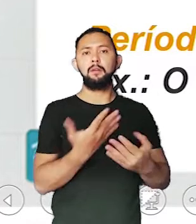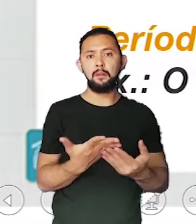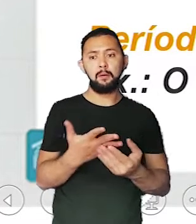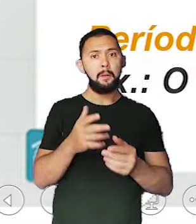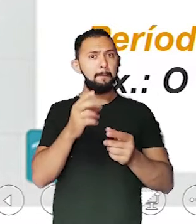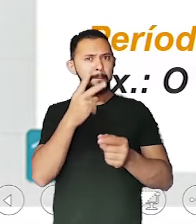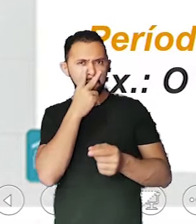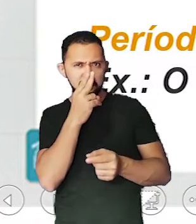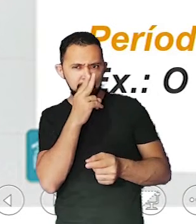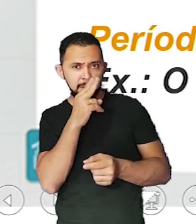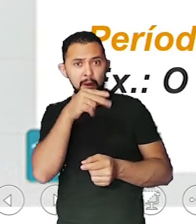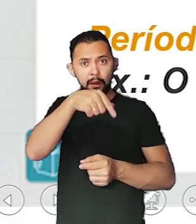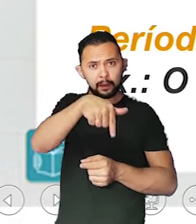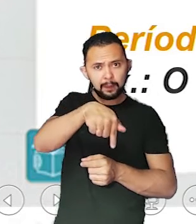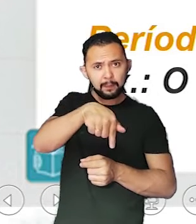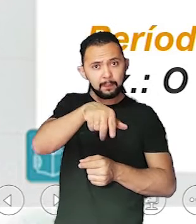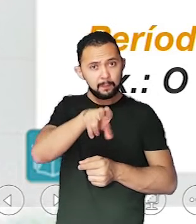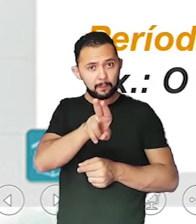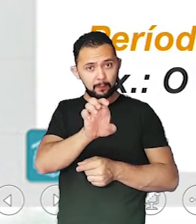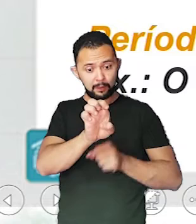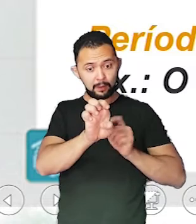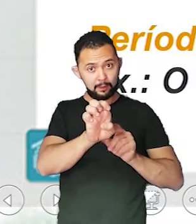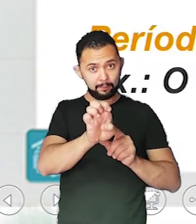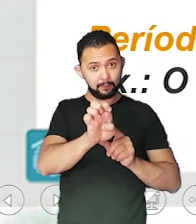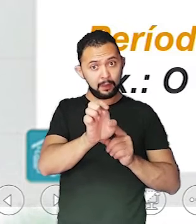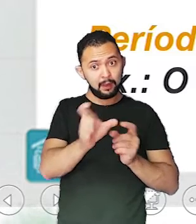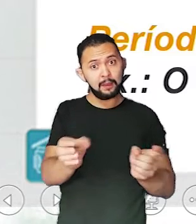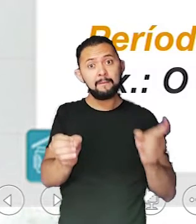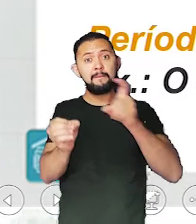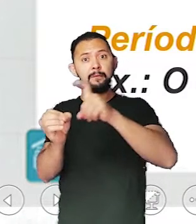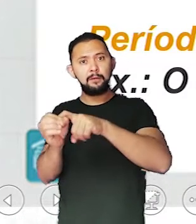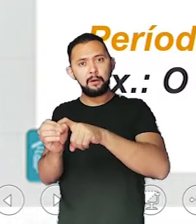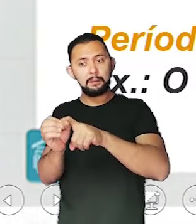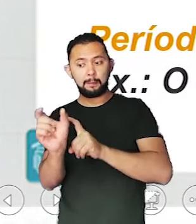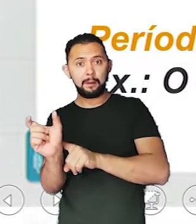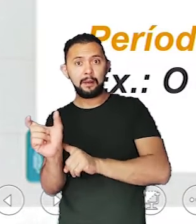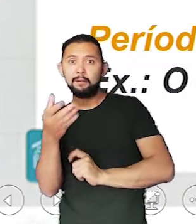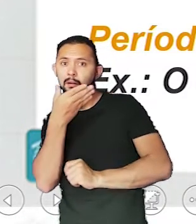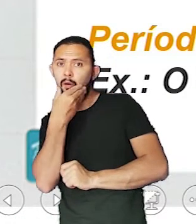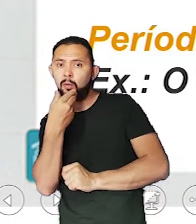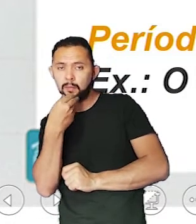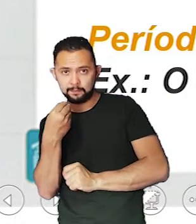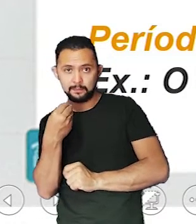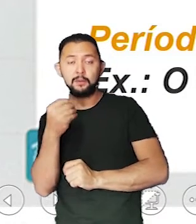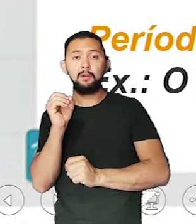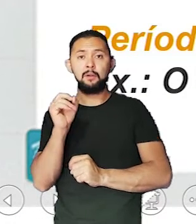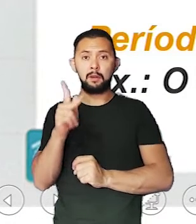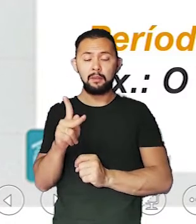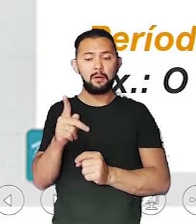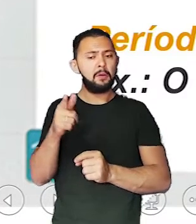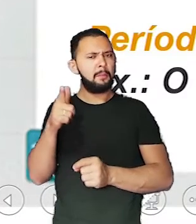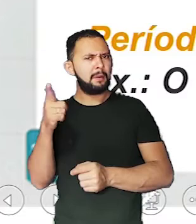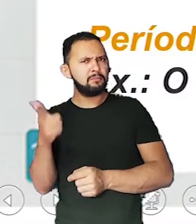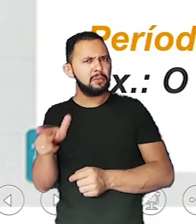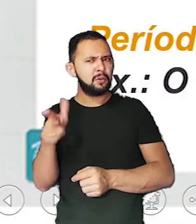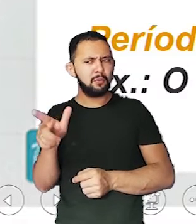ele retoma a palavra homem, certo? Eram duas orações dispersas. O homem veio a cavalo, o homem parou. Para eu não ter que repetir